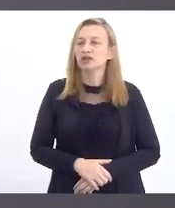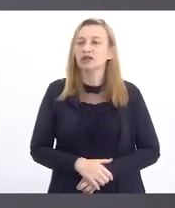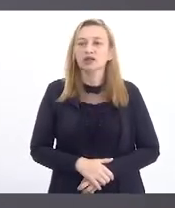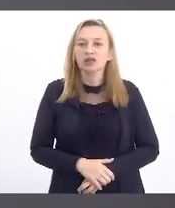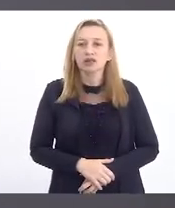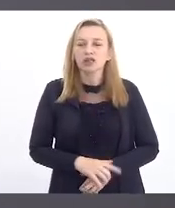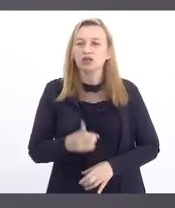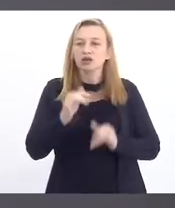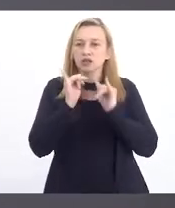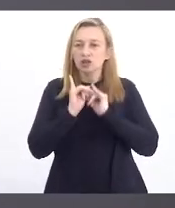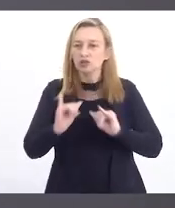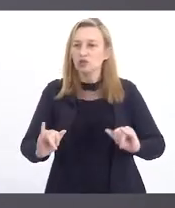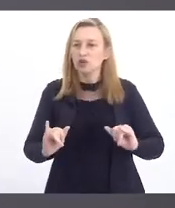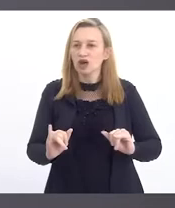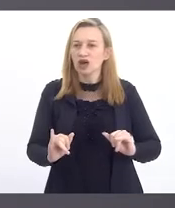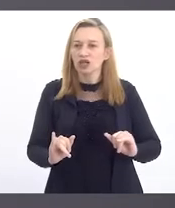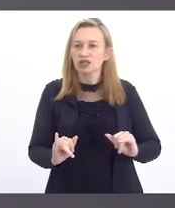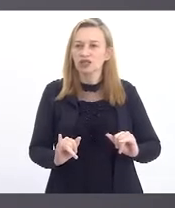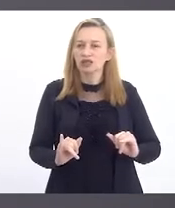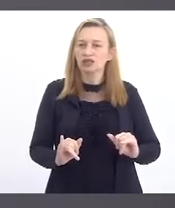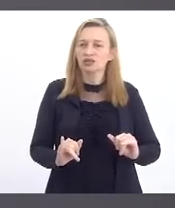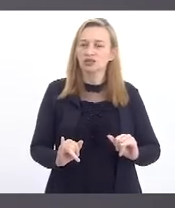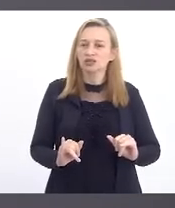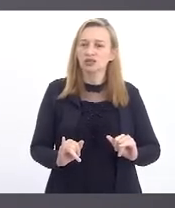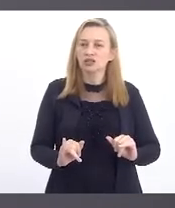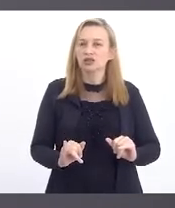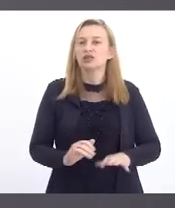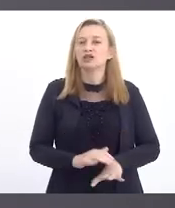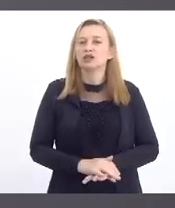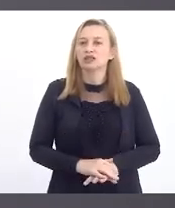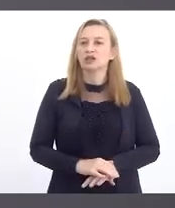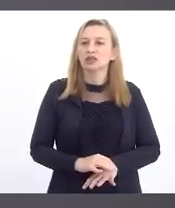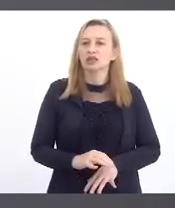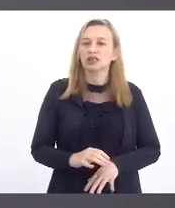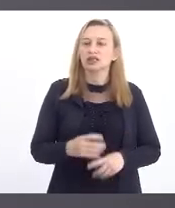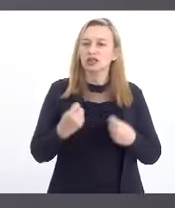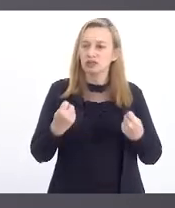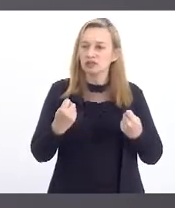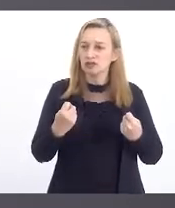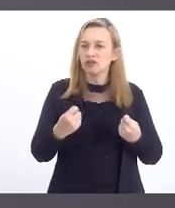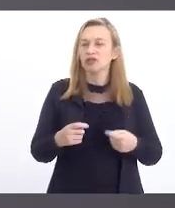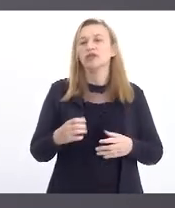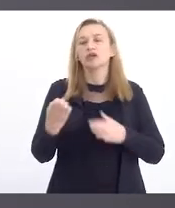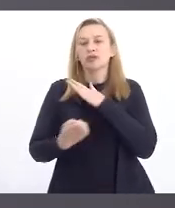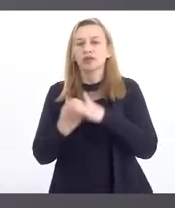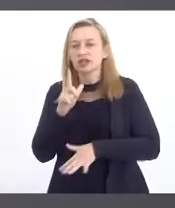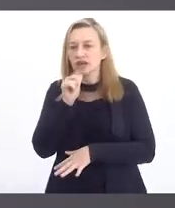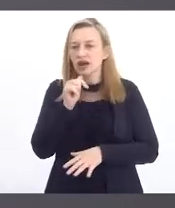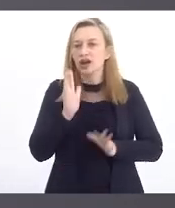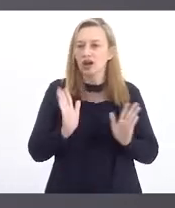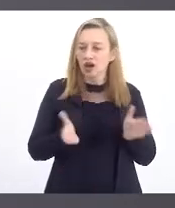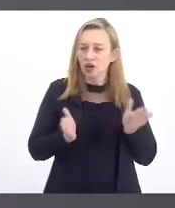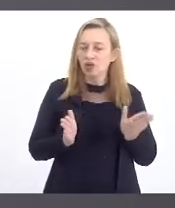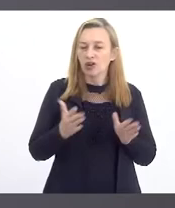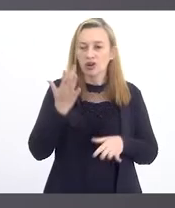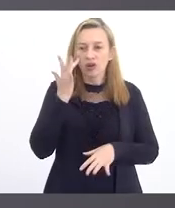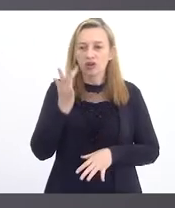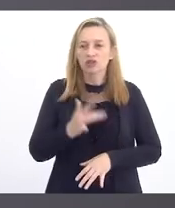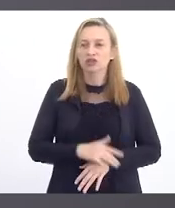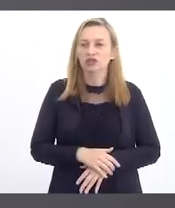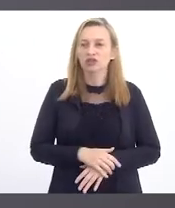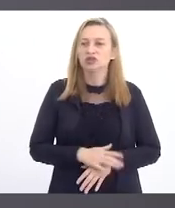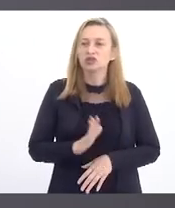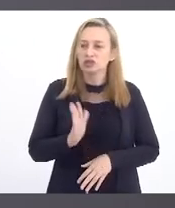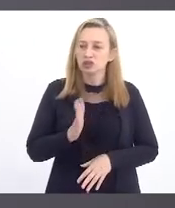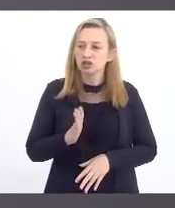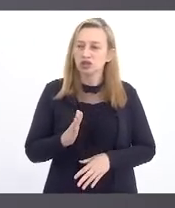divulgado isso, até para fazer mídia positiva para a SEDAI, né? Mas Eu acho que agora, a partir desse momento, eu acho que a nova